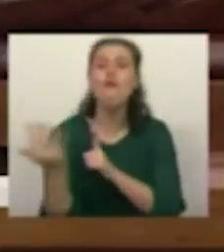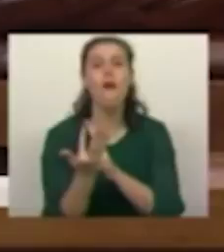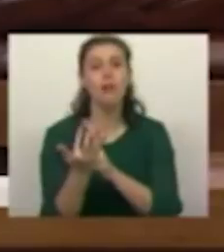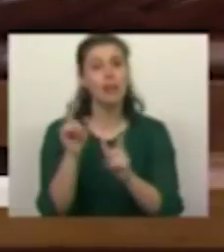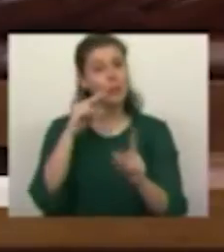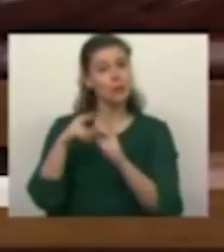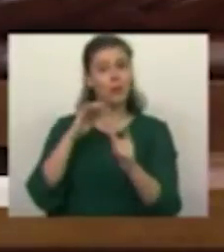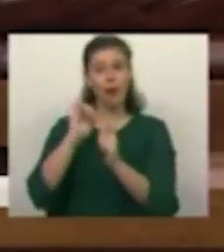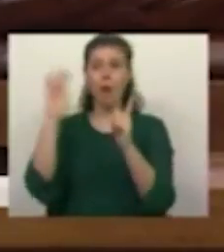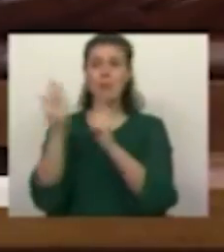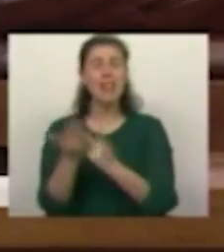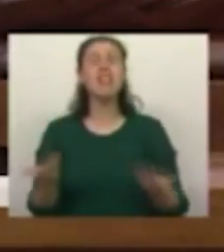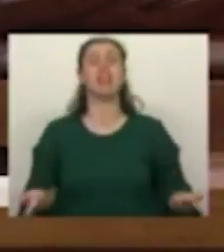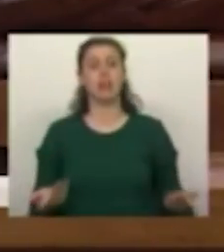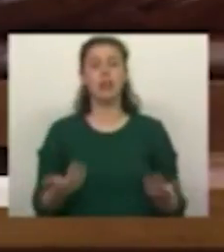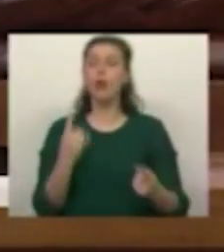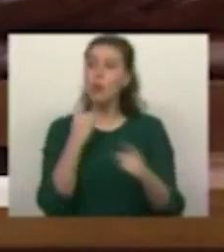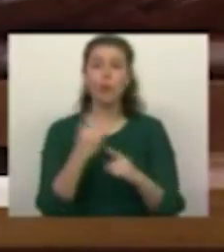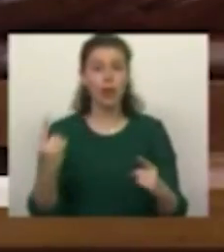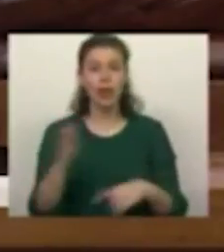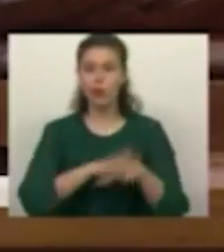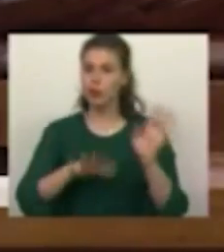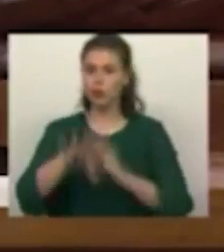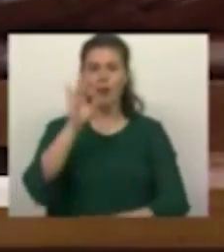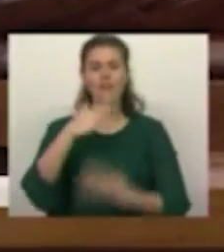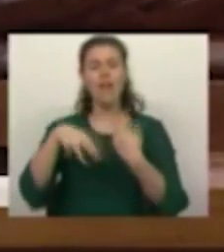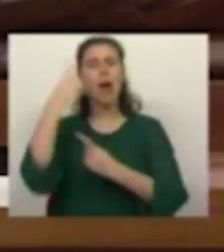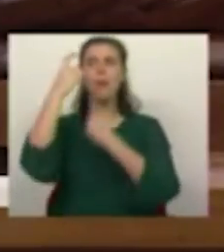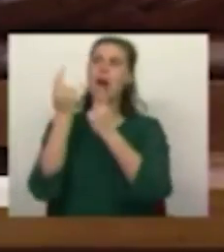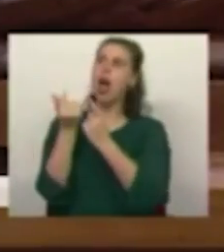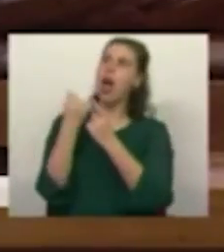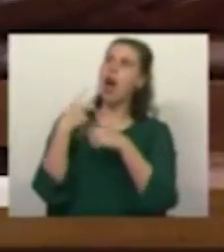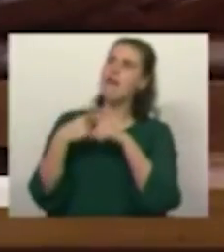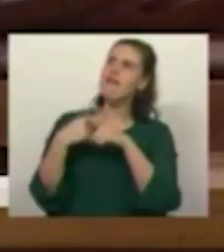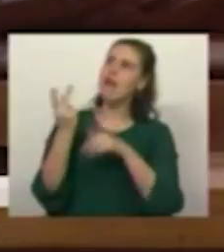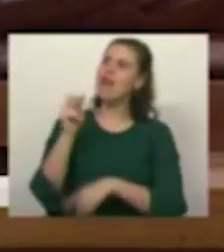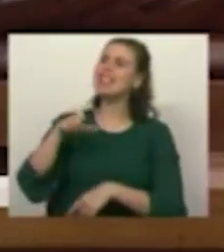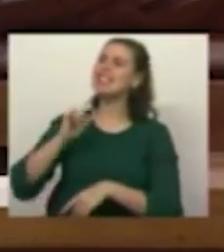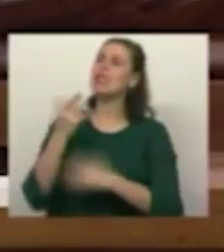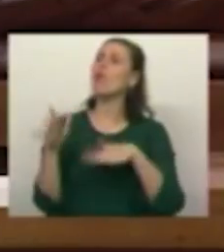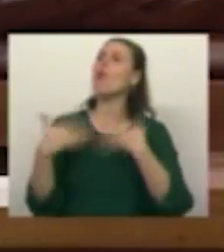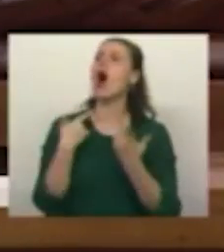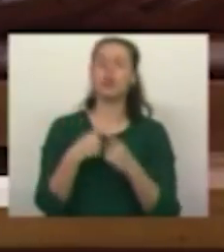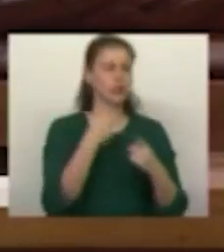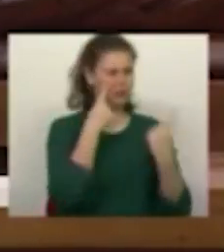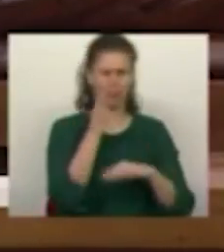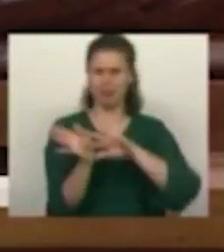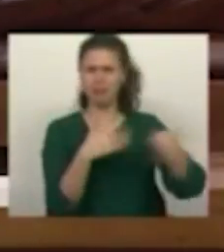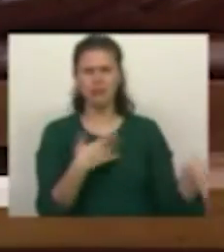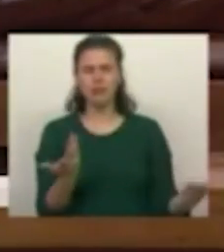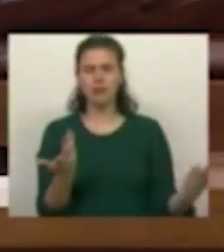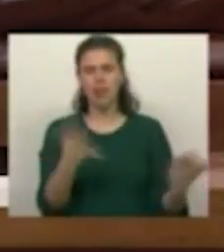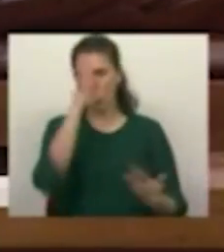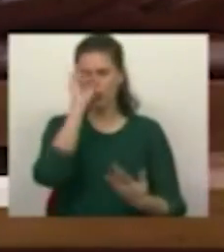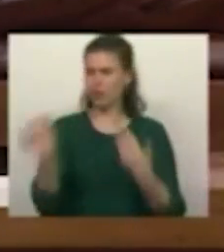do ponto de vista do ambiente. E porquê? Porque a escolha foi feita a pensar nos interesses da Vinci e não no interesse público, e porque o